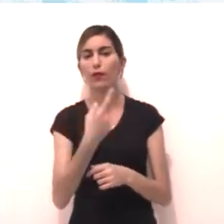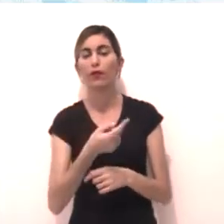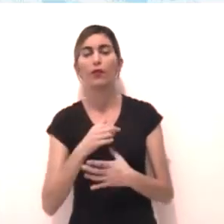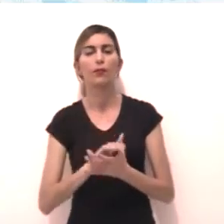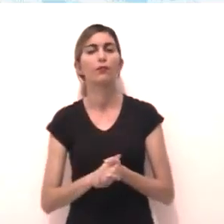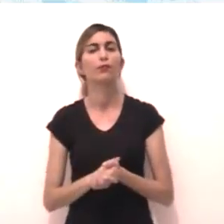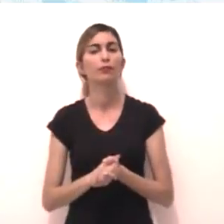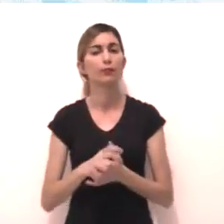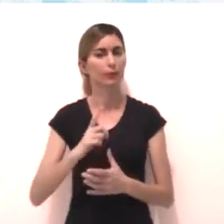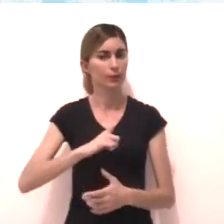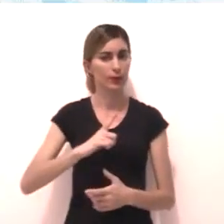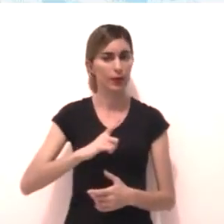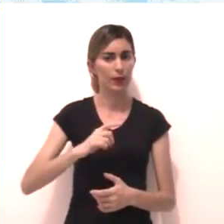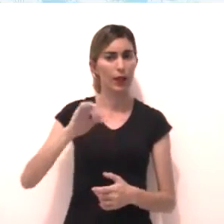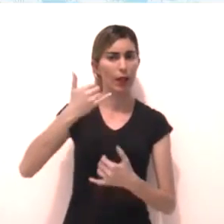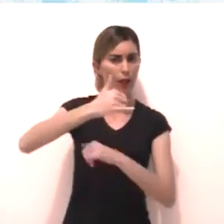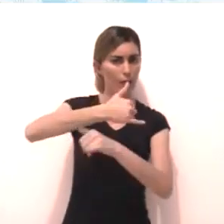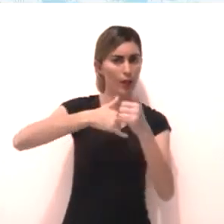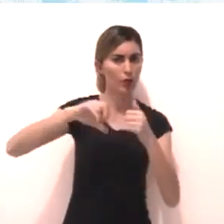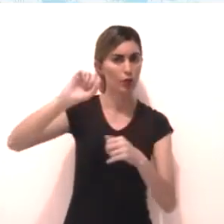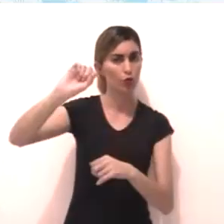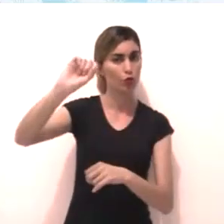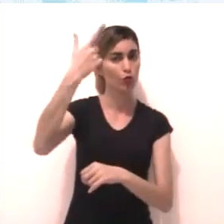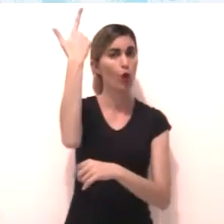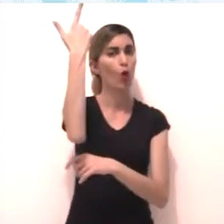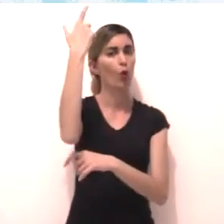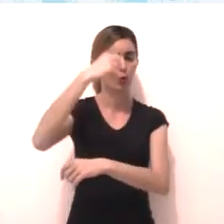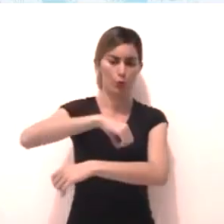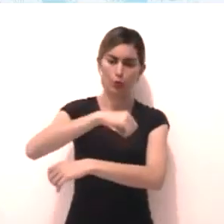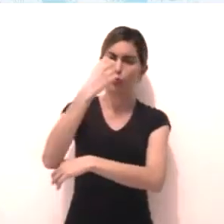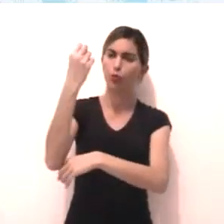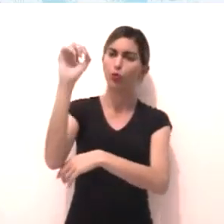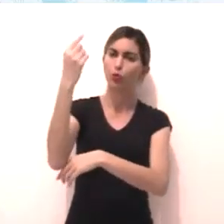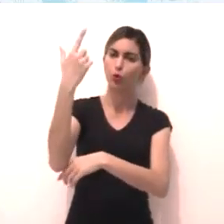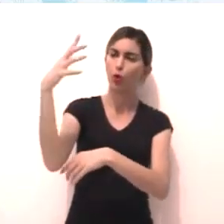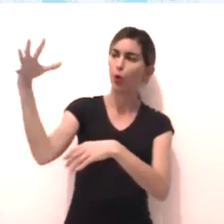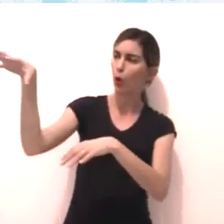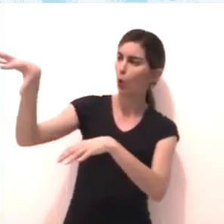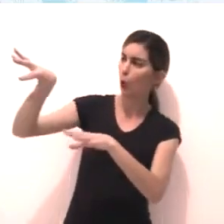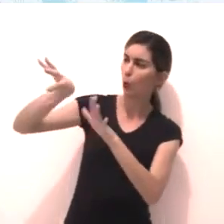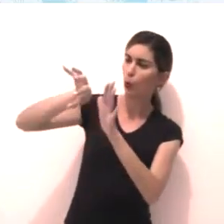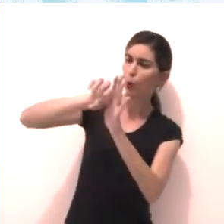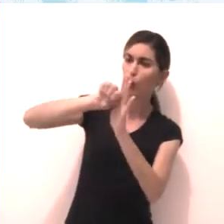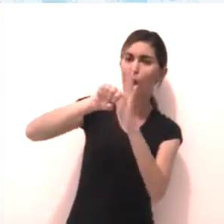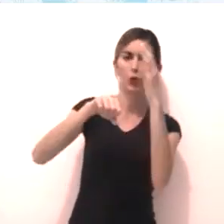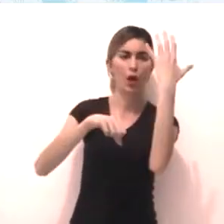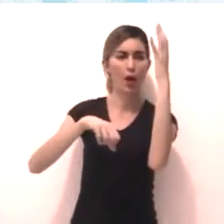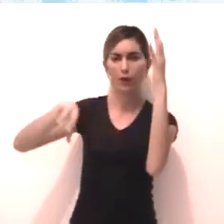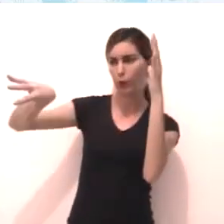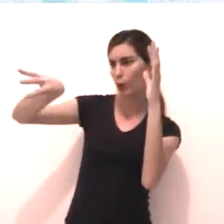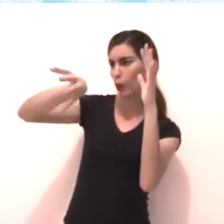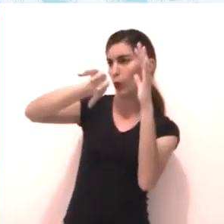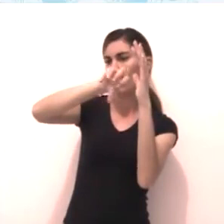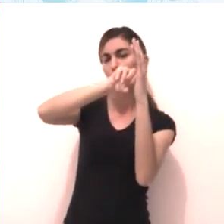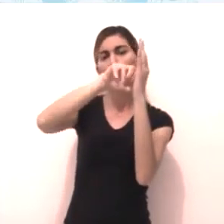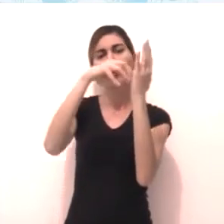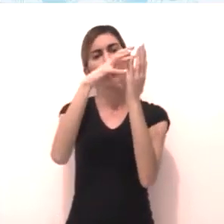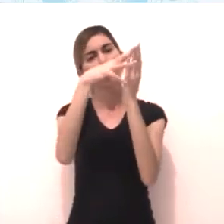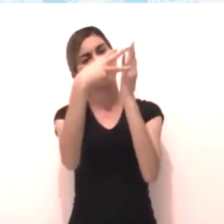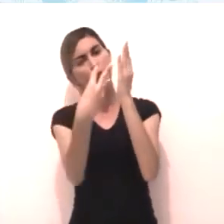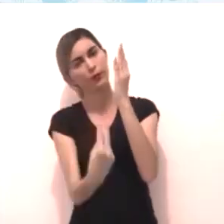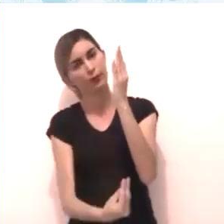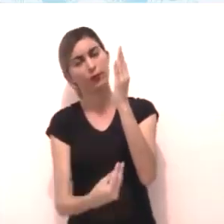na imagem. Nós temos a energia solar, a planta vai absorver essa energia